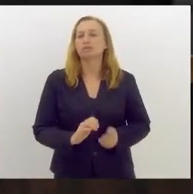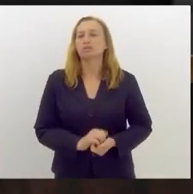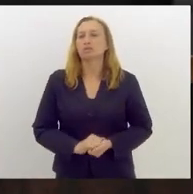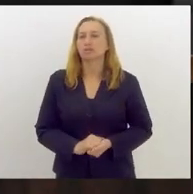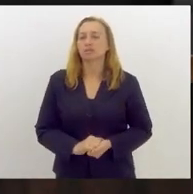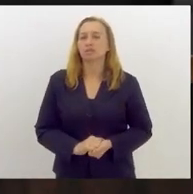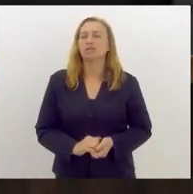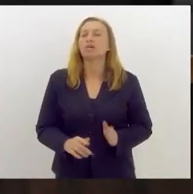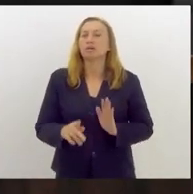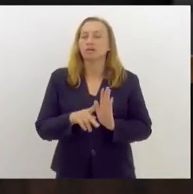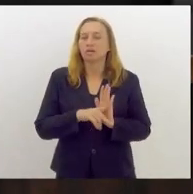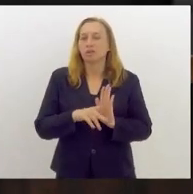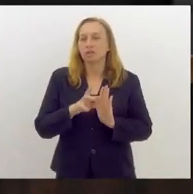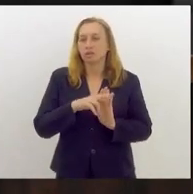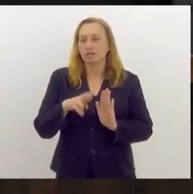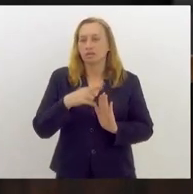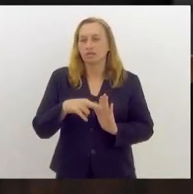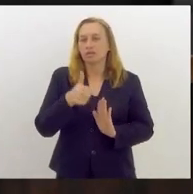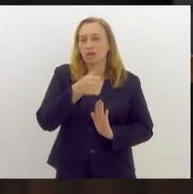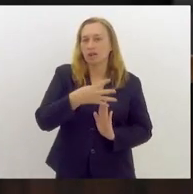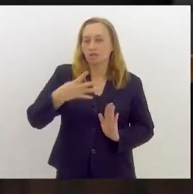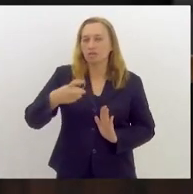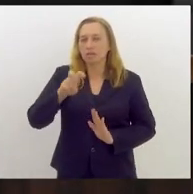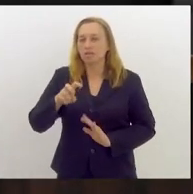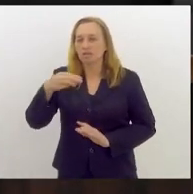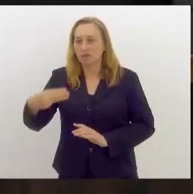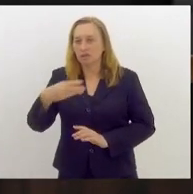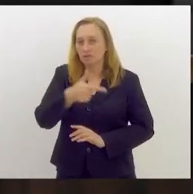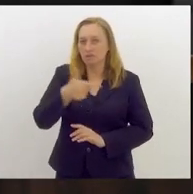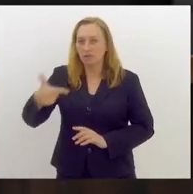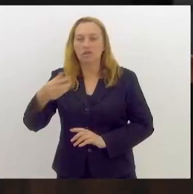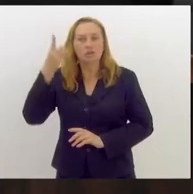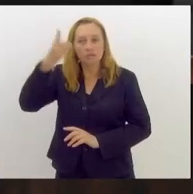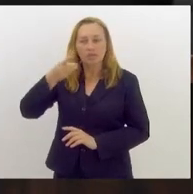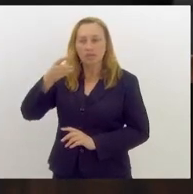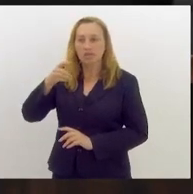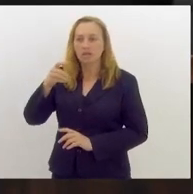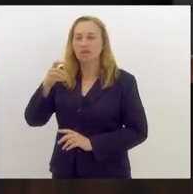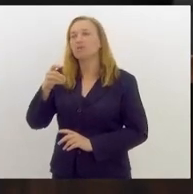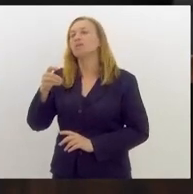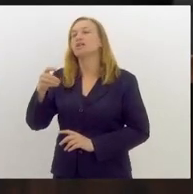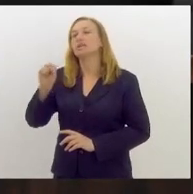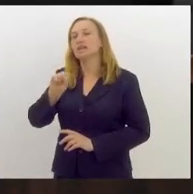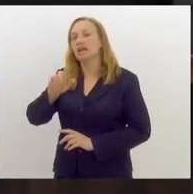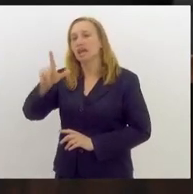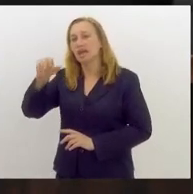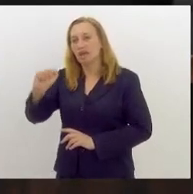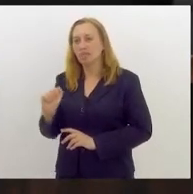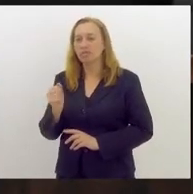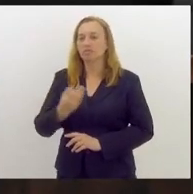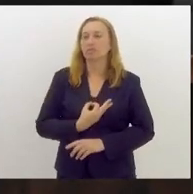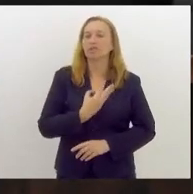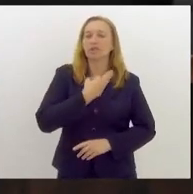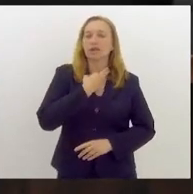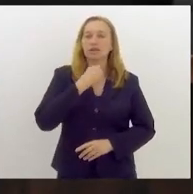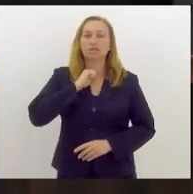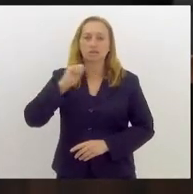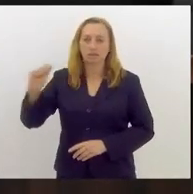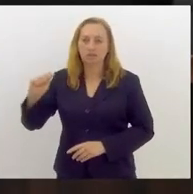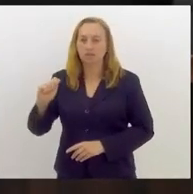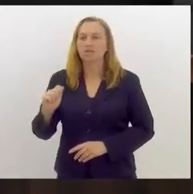projeto de resolução número 1453 de 22 de altura e deputado Coronel Salema que consegue medalha Tiradentes respectivo diploma